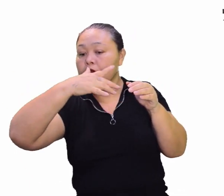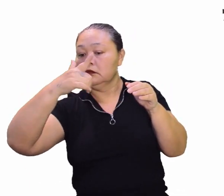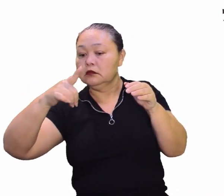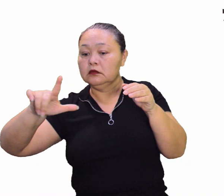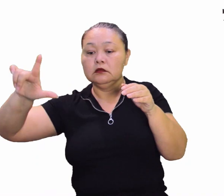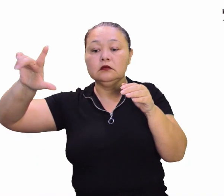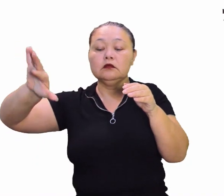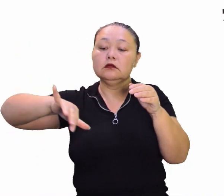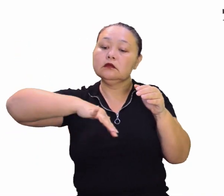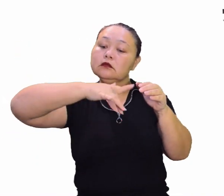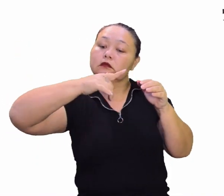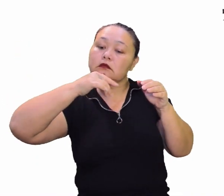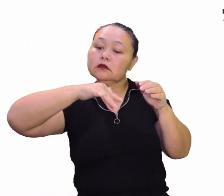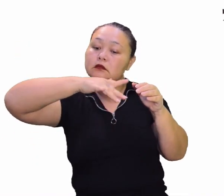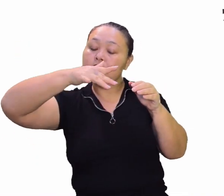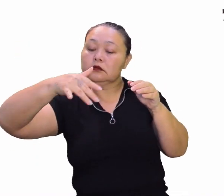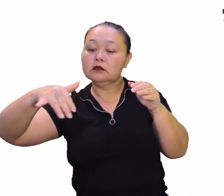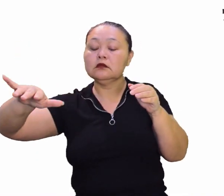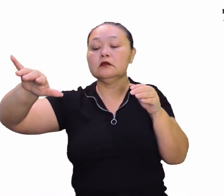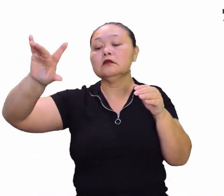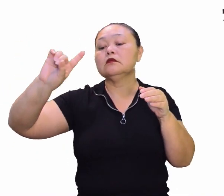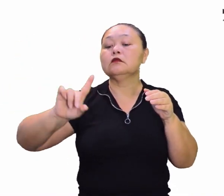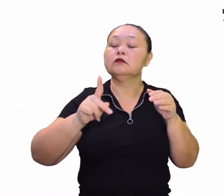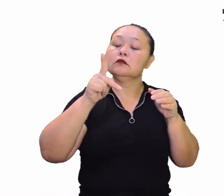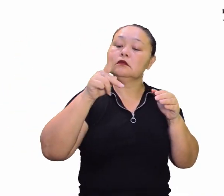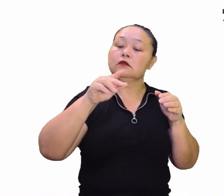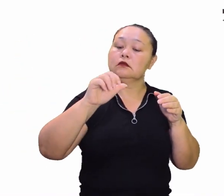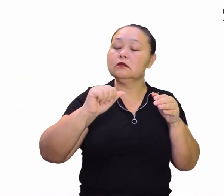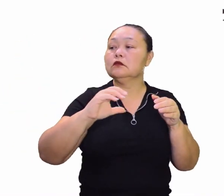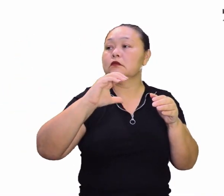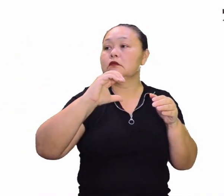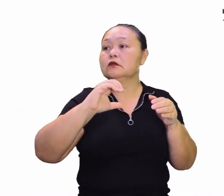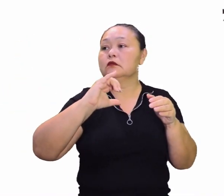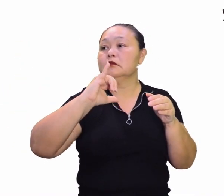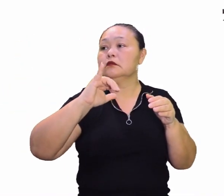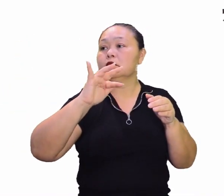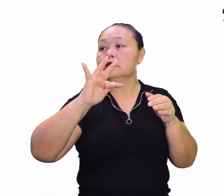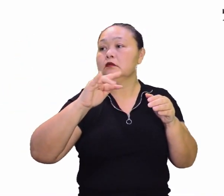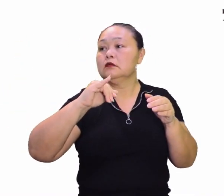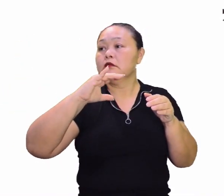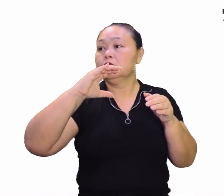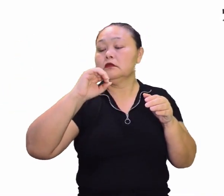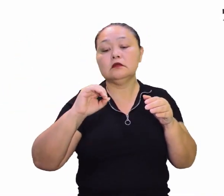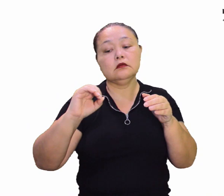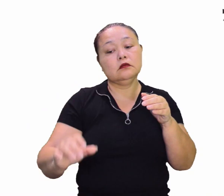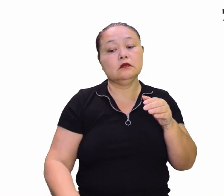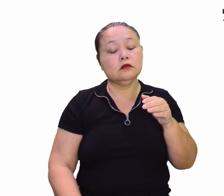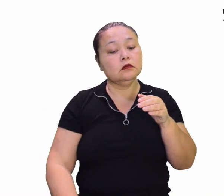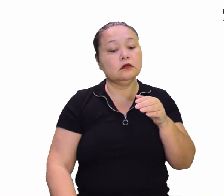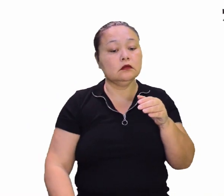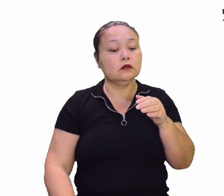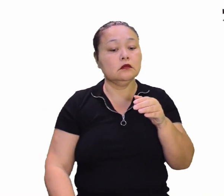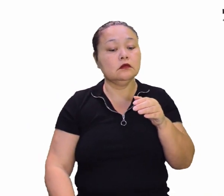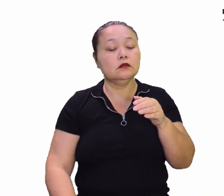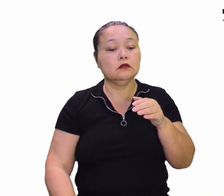leste, só pode ser o Oceano Pacífico. É o Oceano Pacífico.